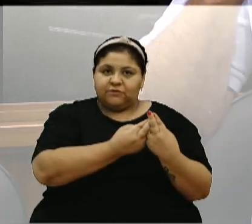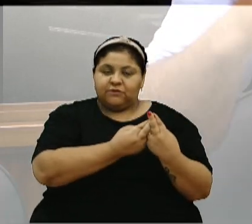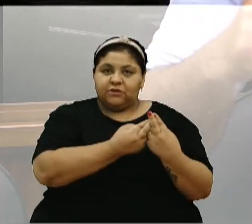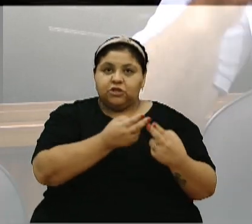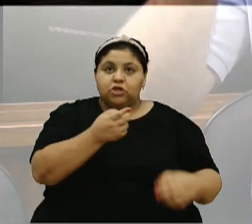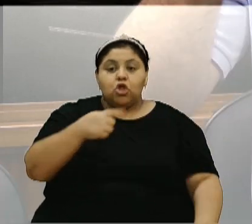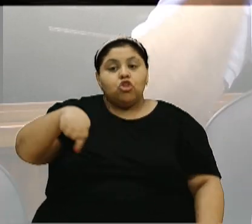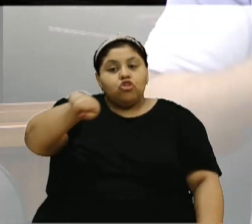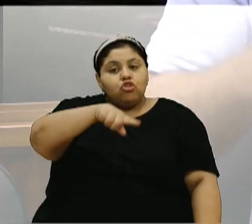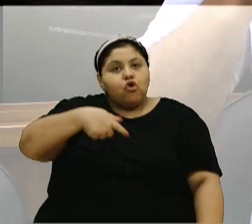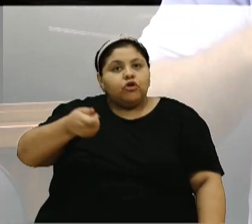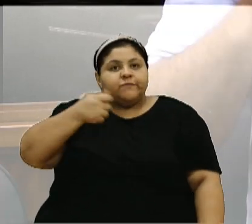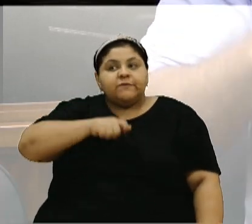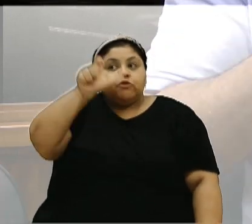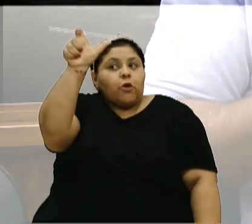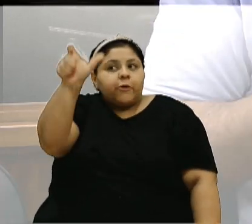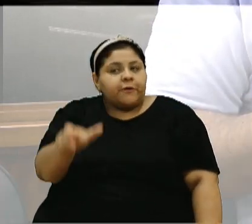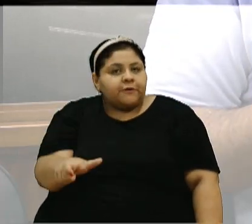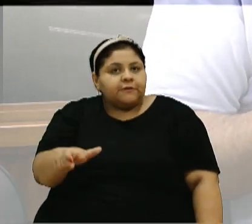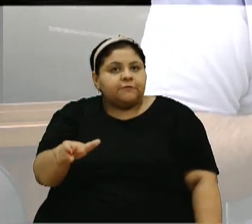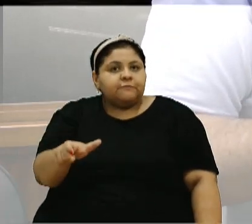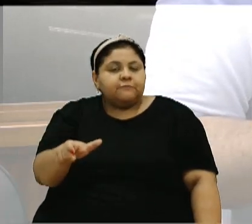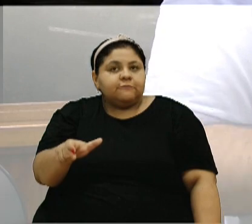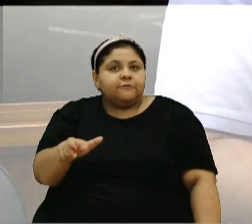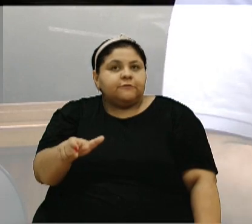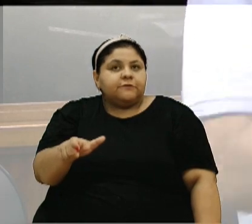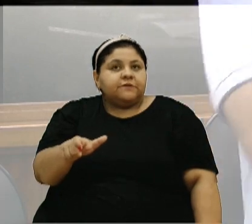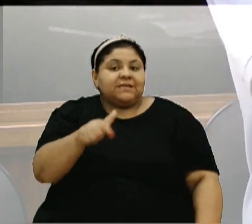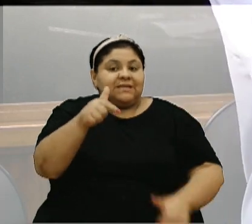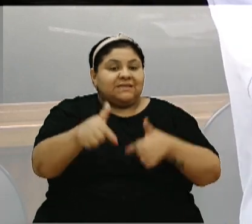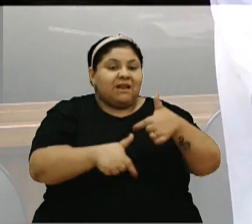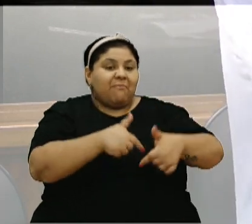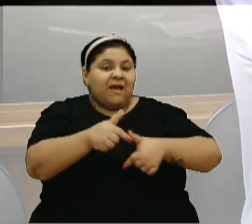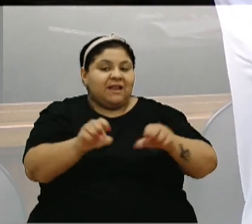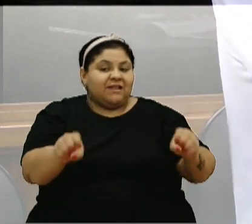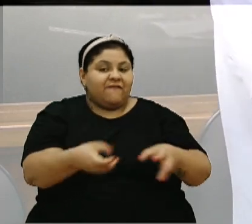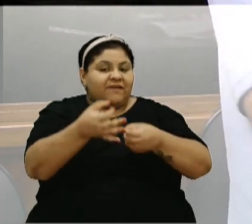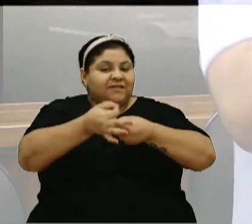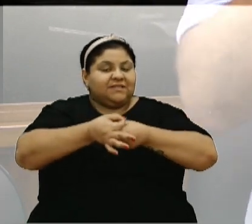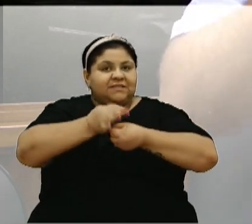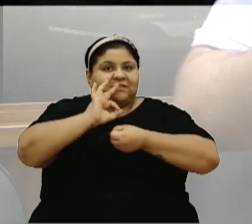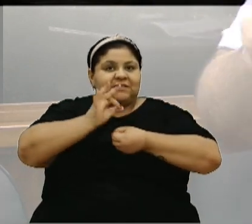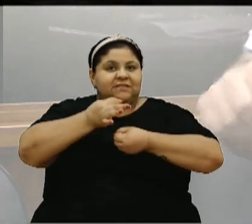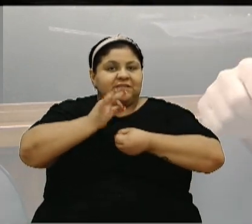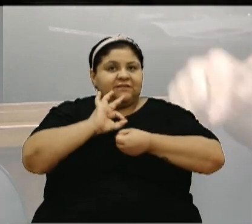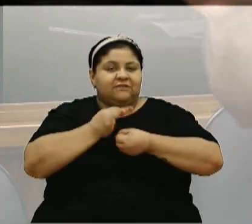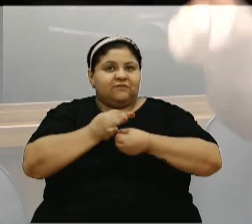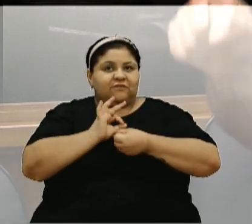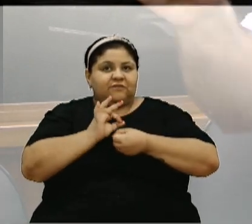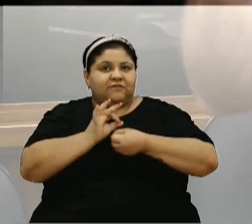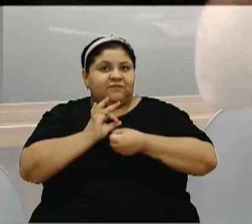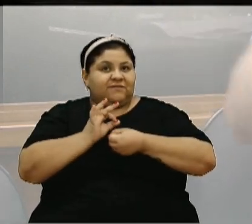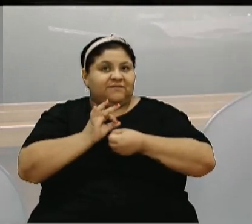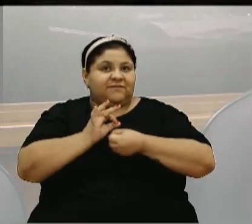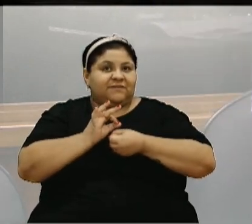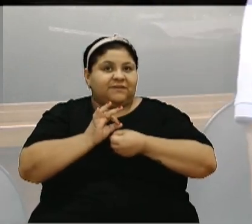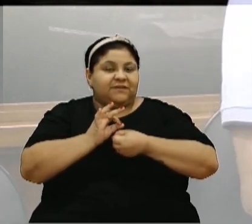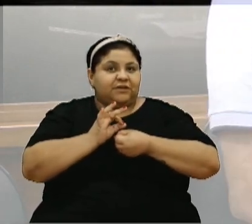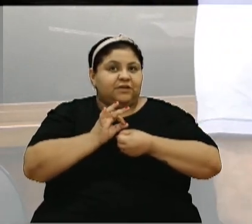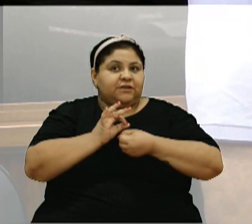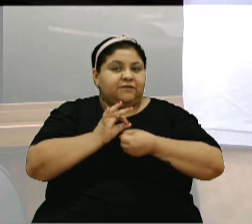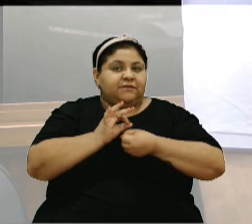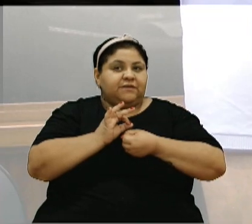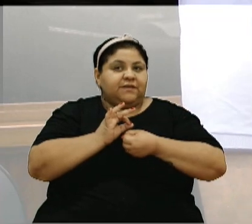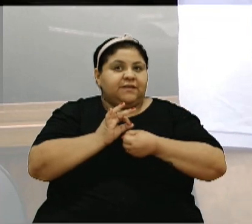Nós precisamos de pessoas que toquem a Festa da Uva e que não deixem os caixas da Festa da Uva endividados para